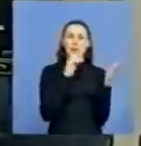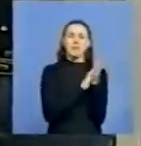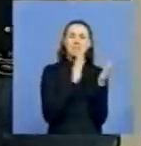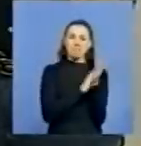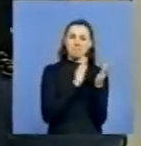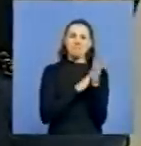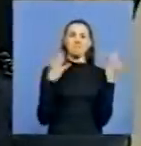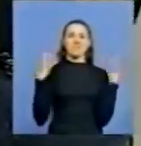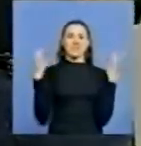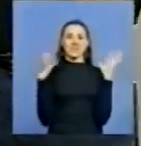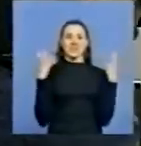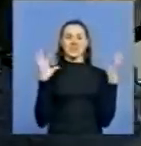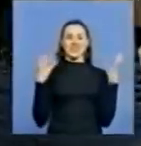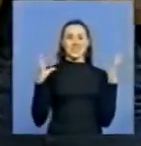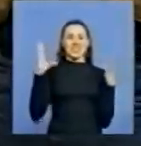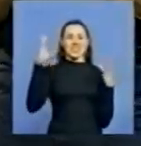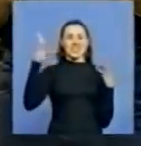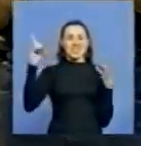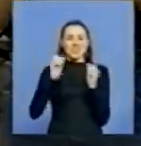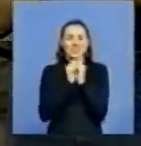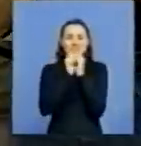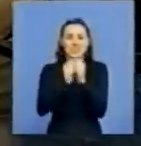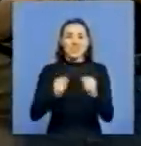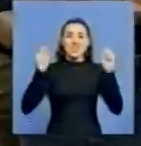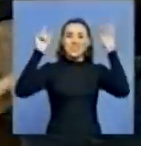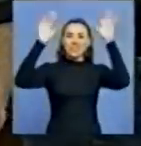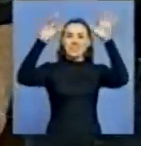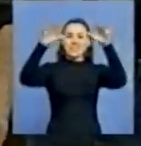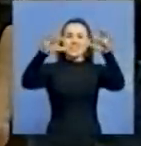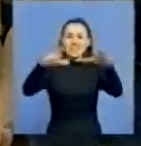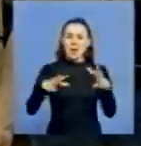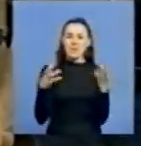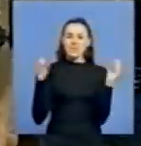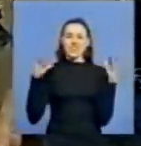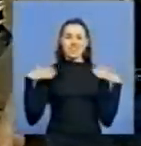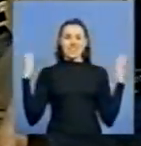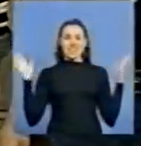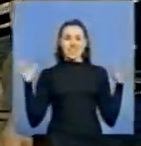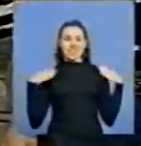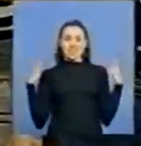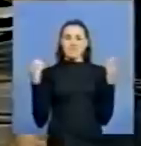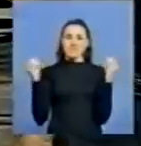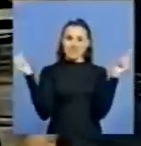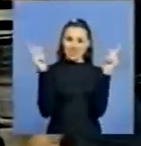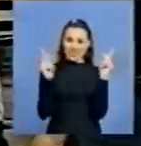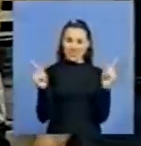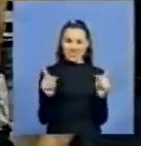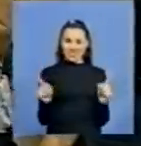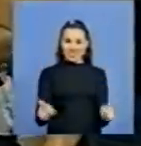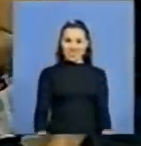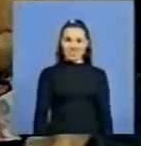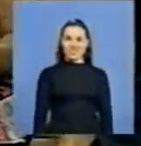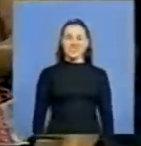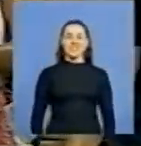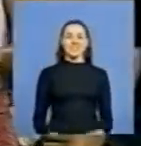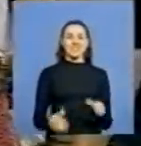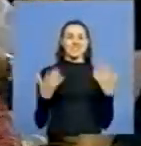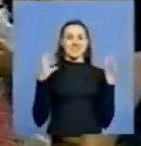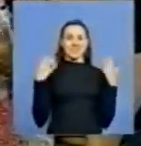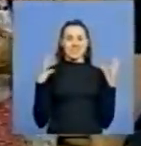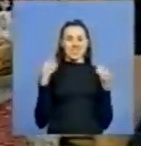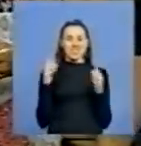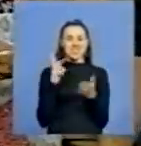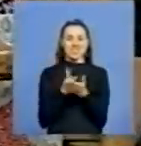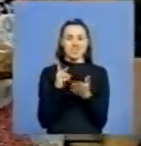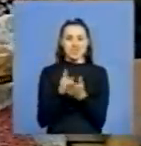parabéns. Que Deus vos conceda muita alegria, muita paz e vos